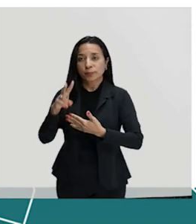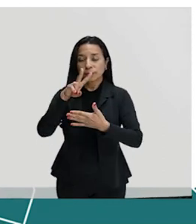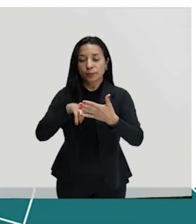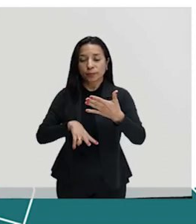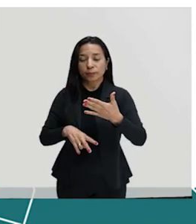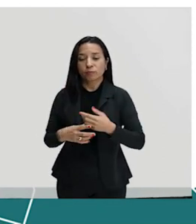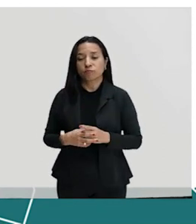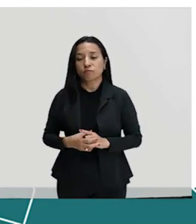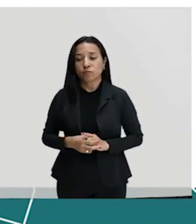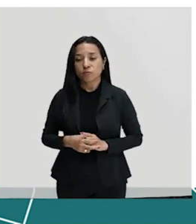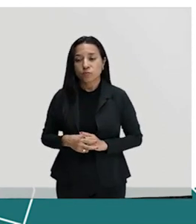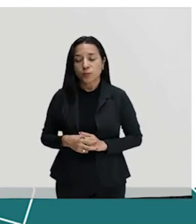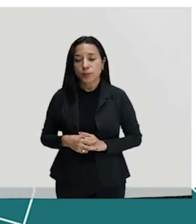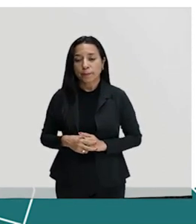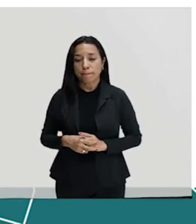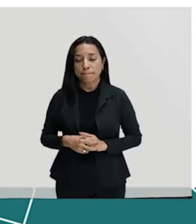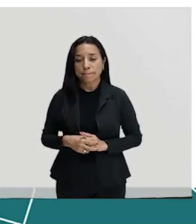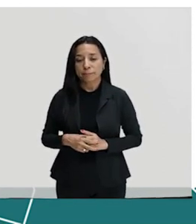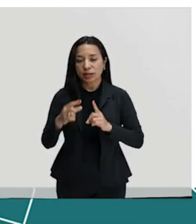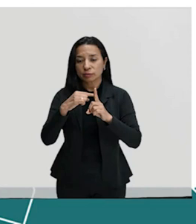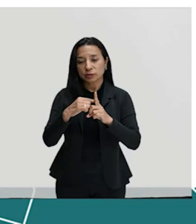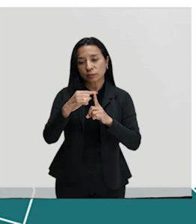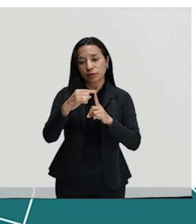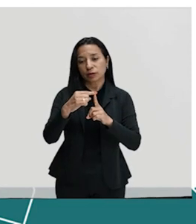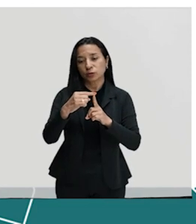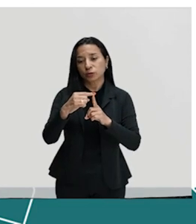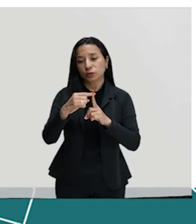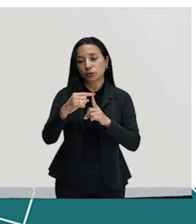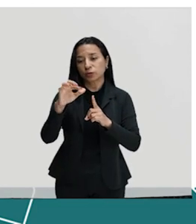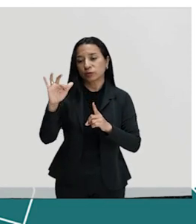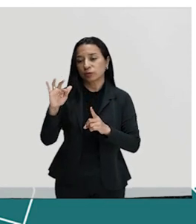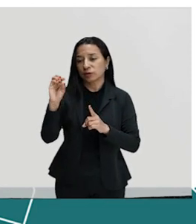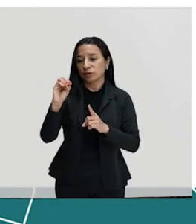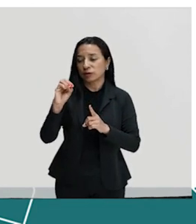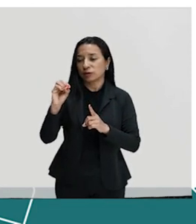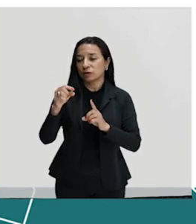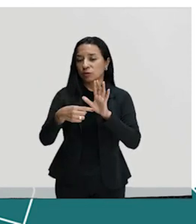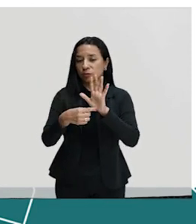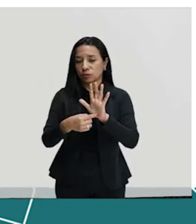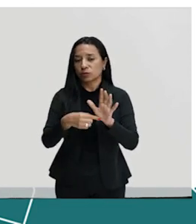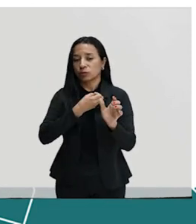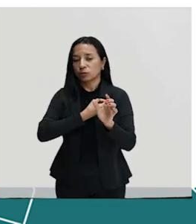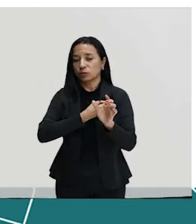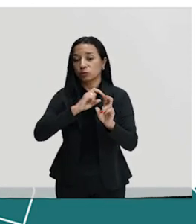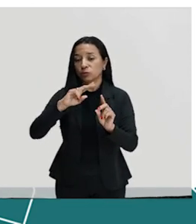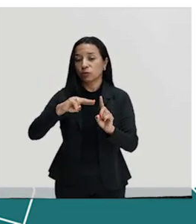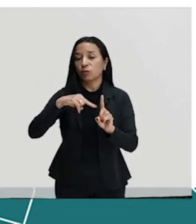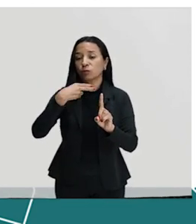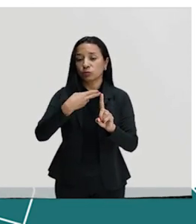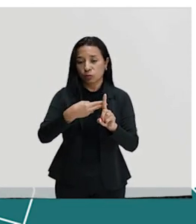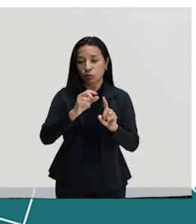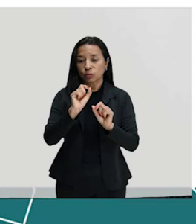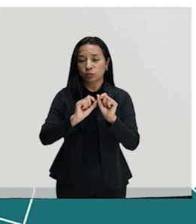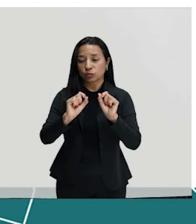é indicada por um número que é o dobro daquela pelo qual é representada na escala cels